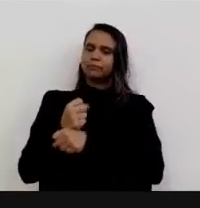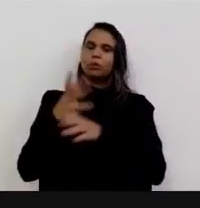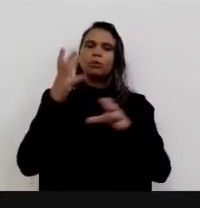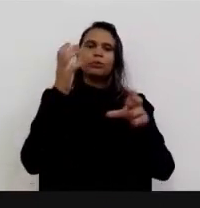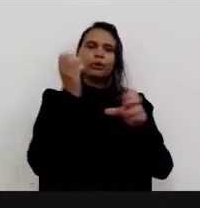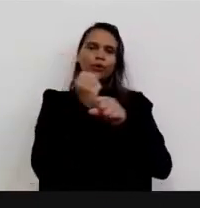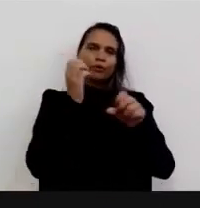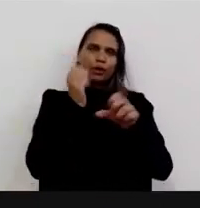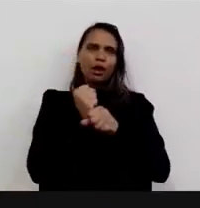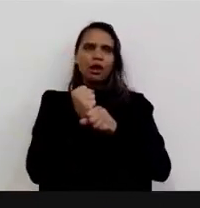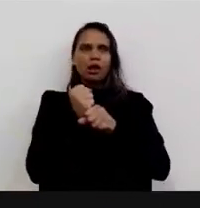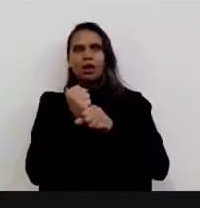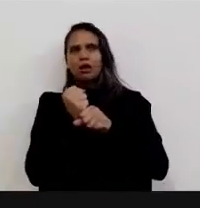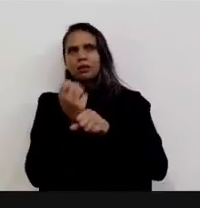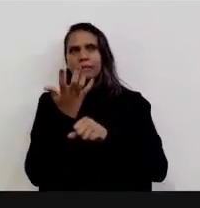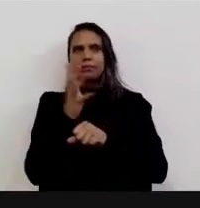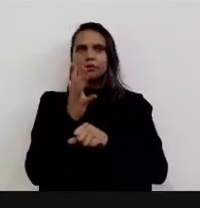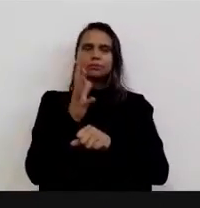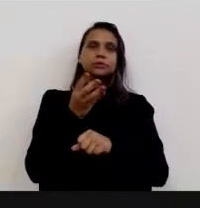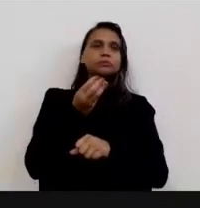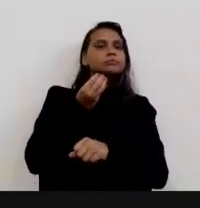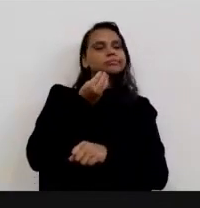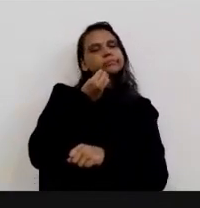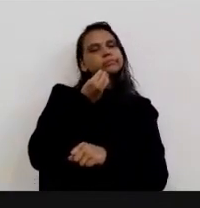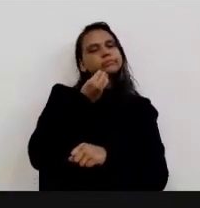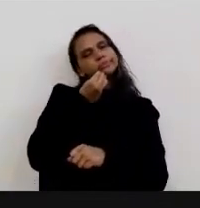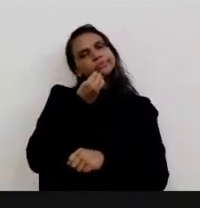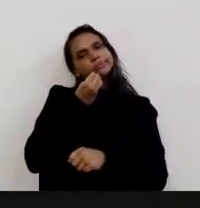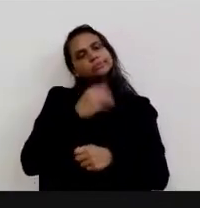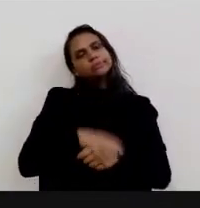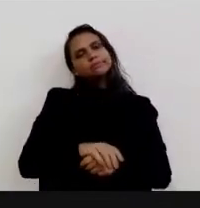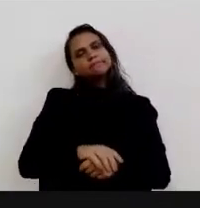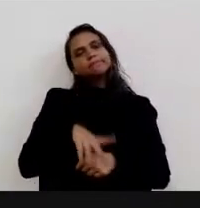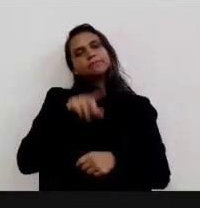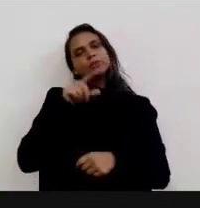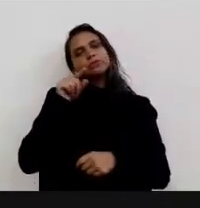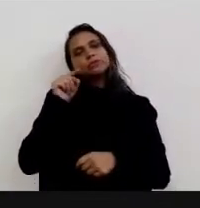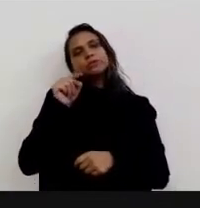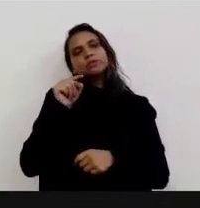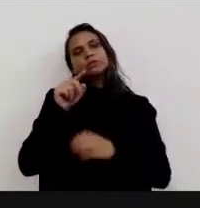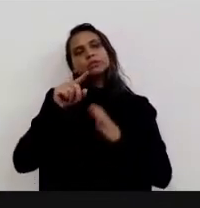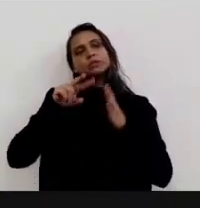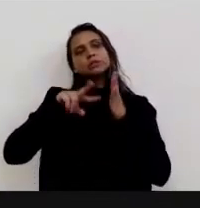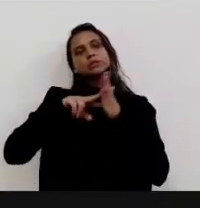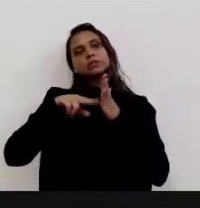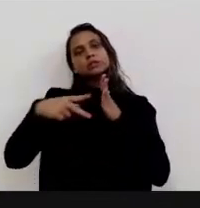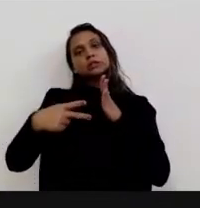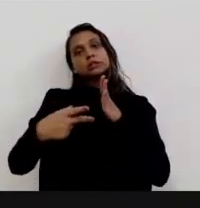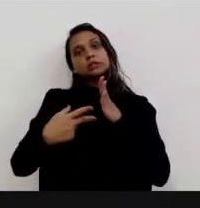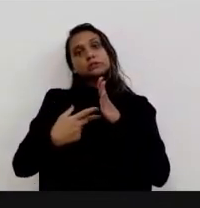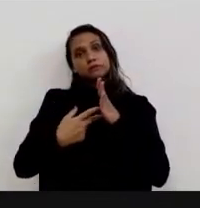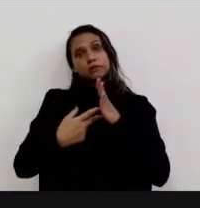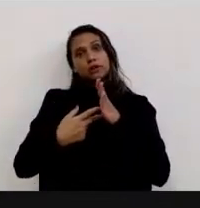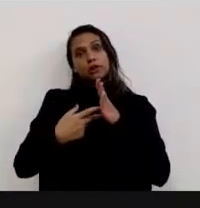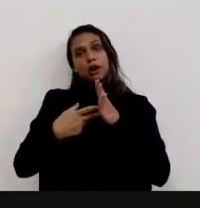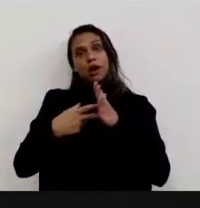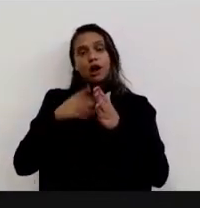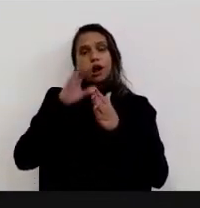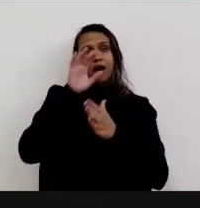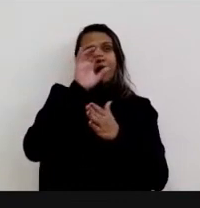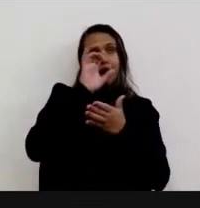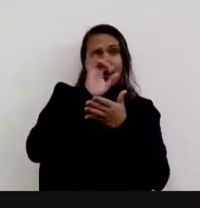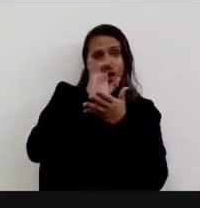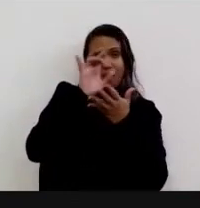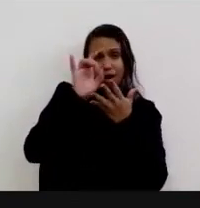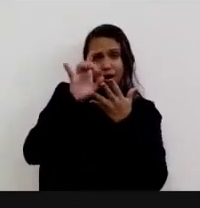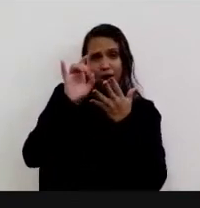de chance, né? Então, né, isso aqui significa que a cada desvio padrão, né, de